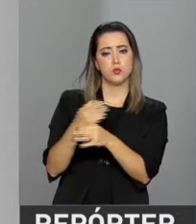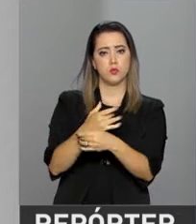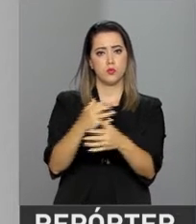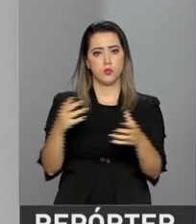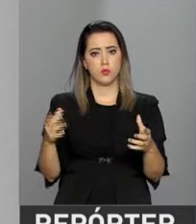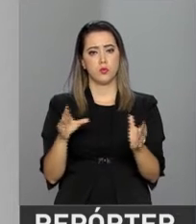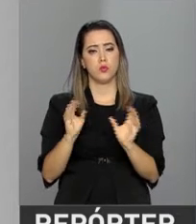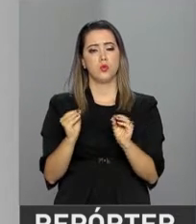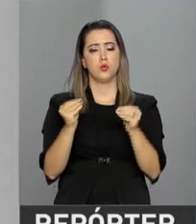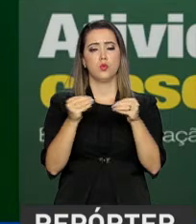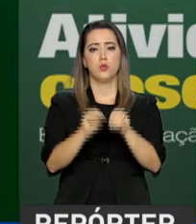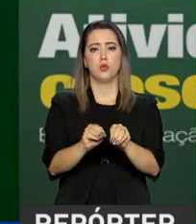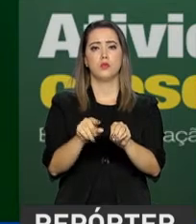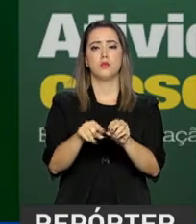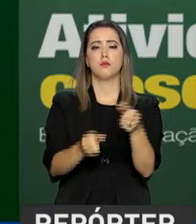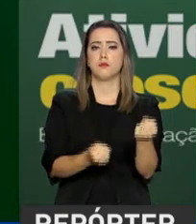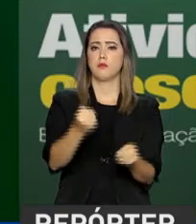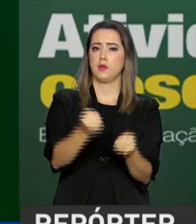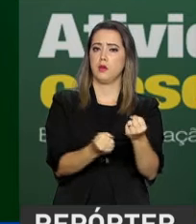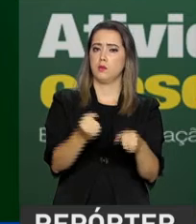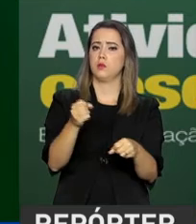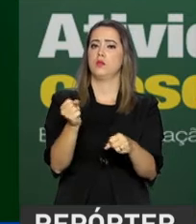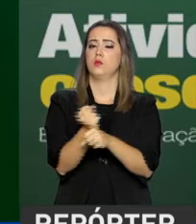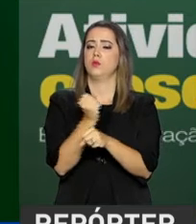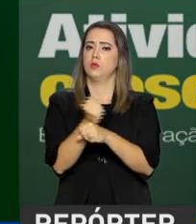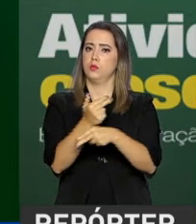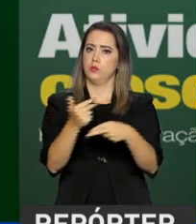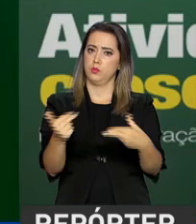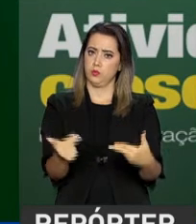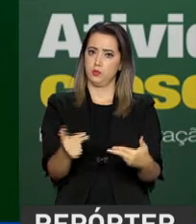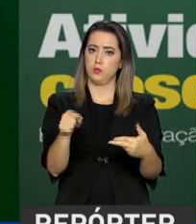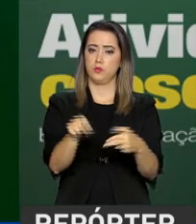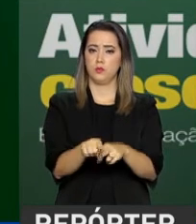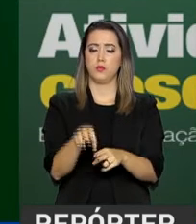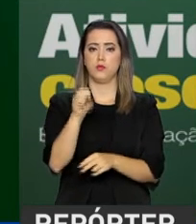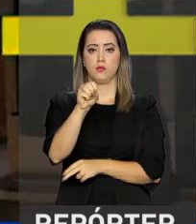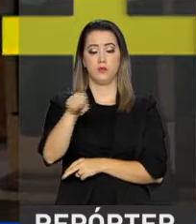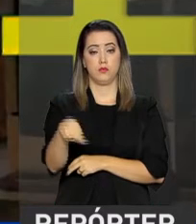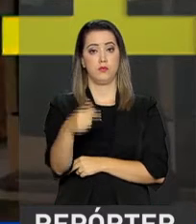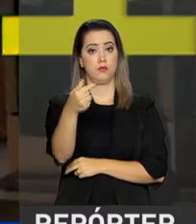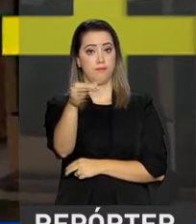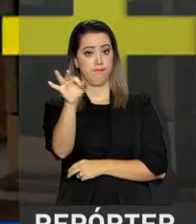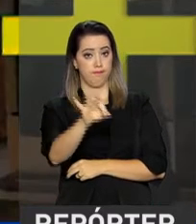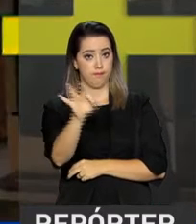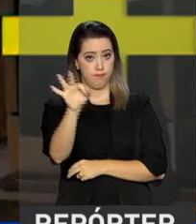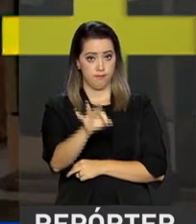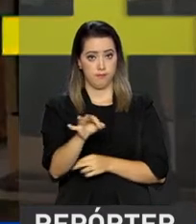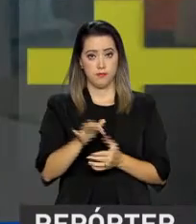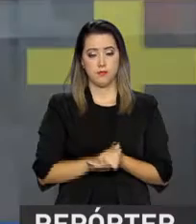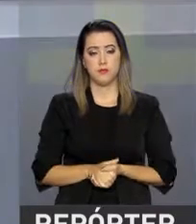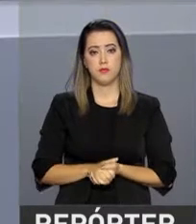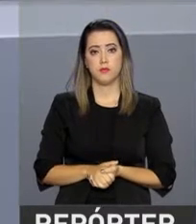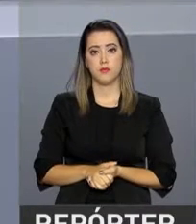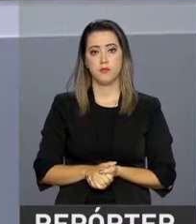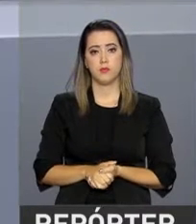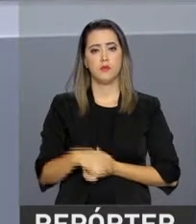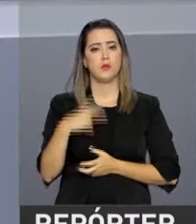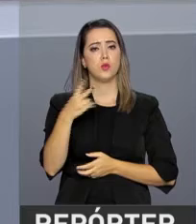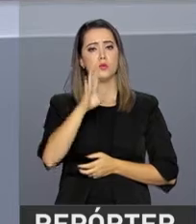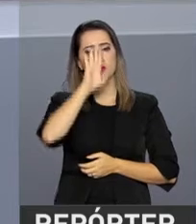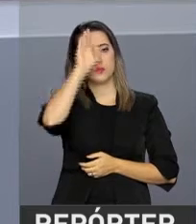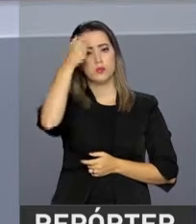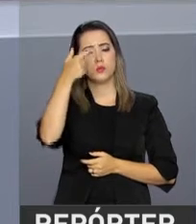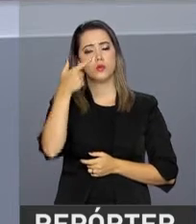que inclui veículos e material de construção com crescimento de 8,7 por cento as duas principais